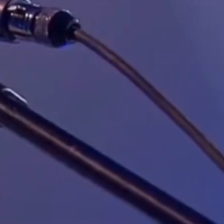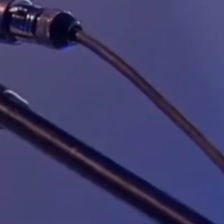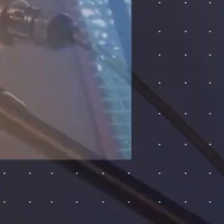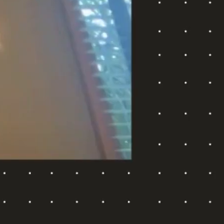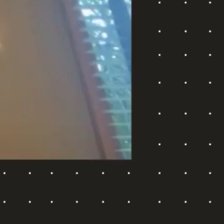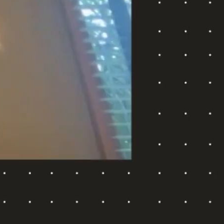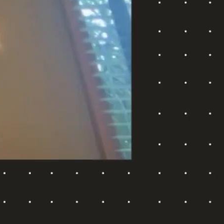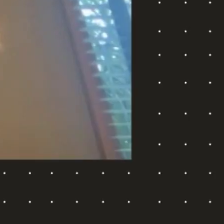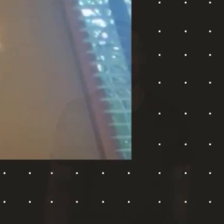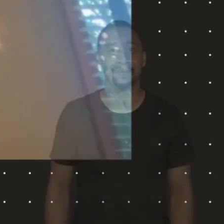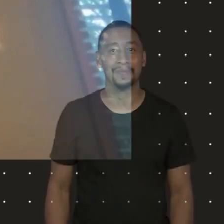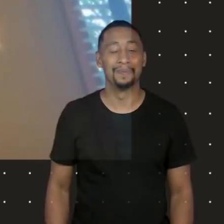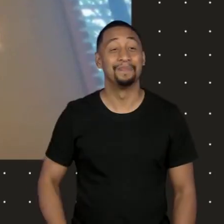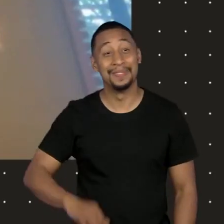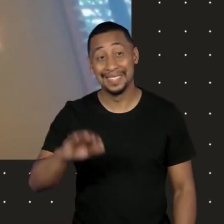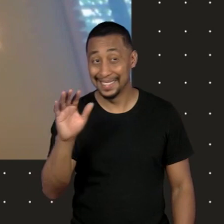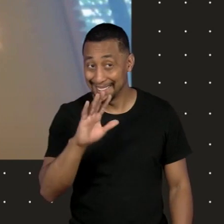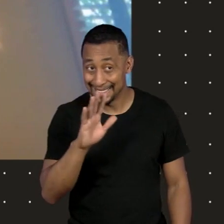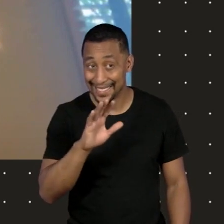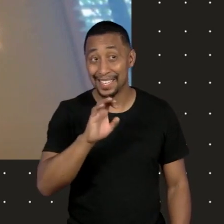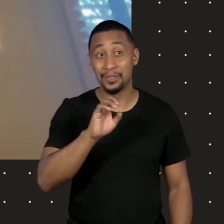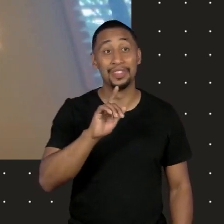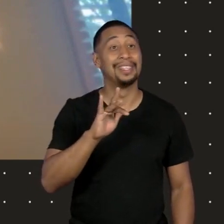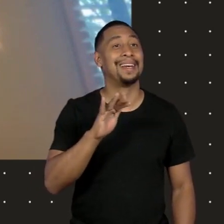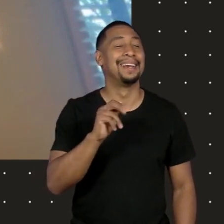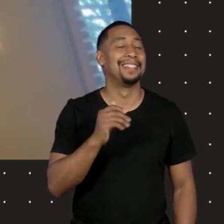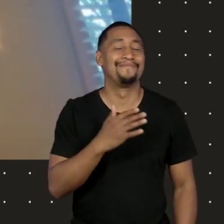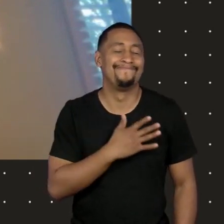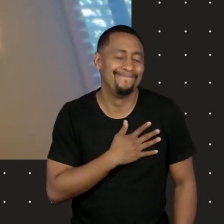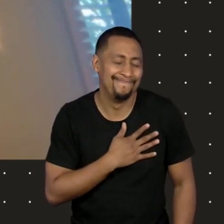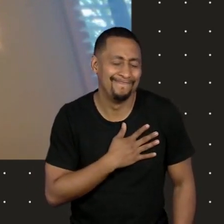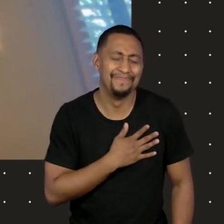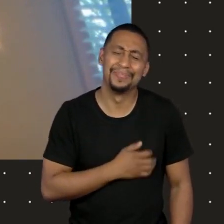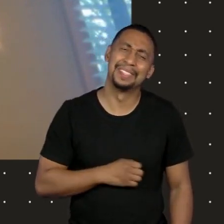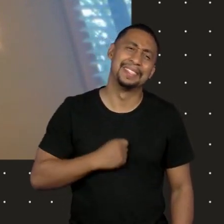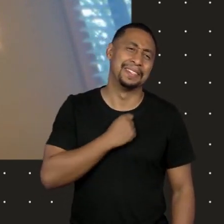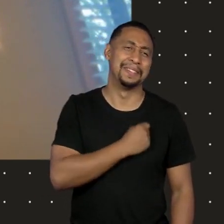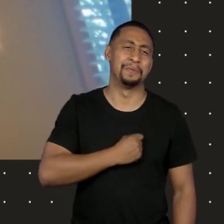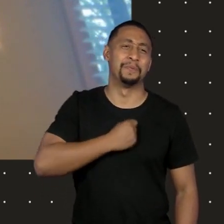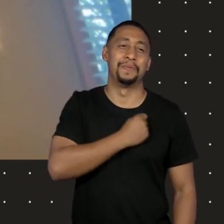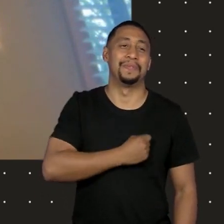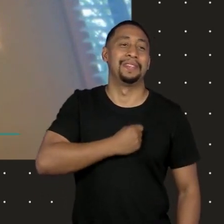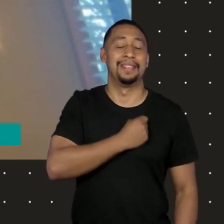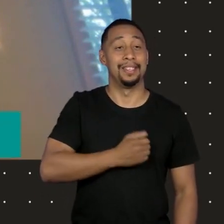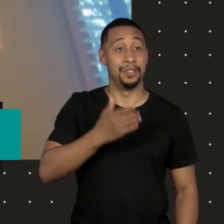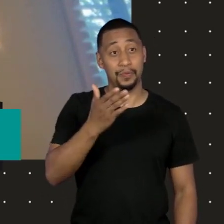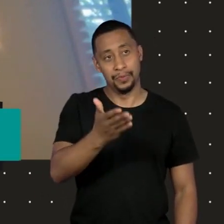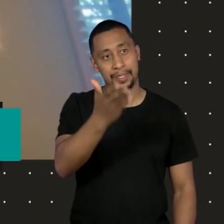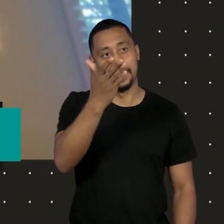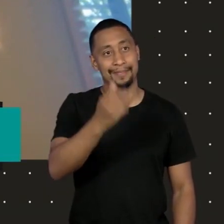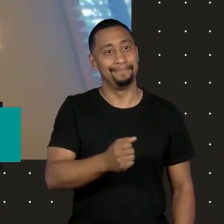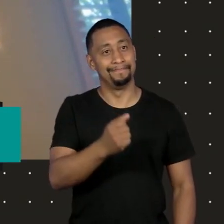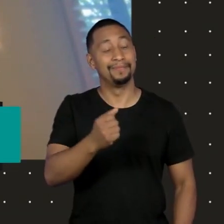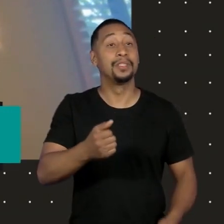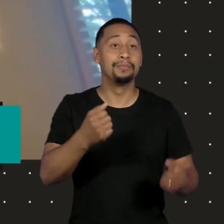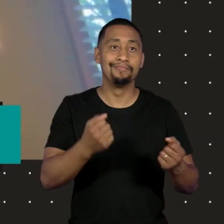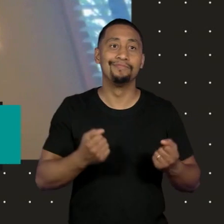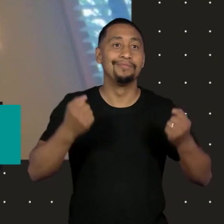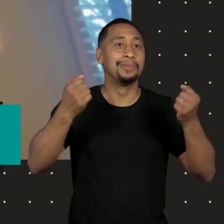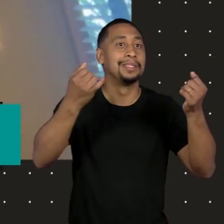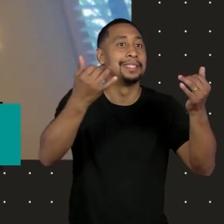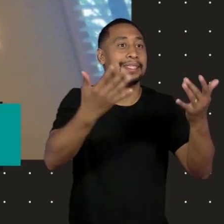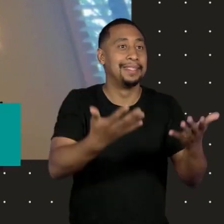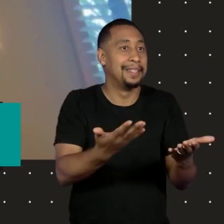desprevenida. Geninha querida, que saudade de você. Falar um pouco sobre você é falar sobre uma